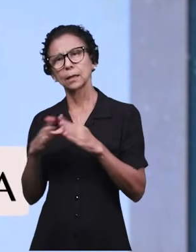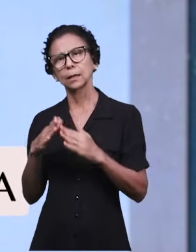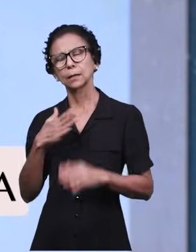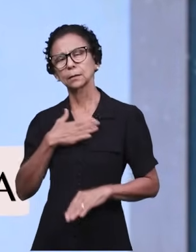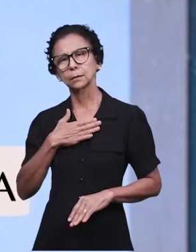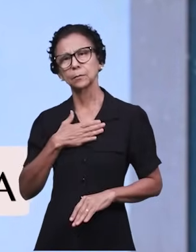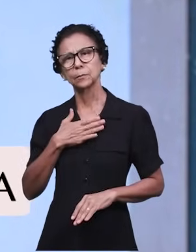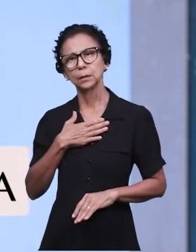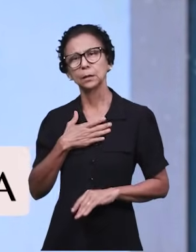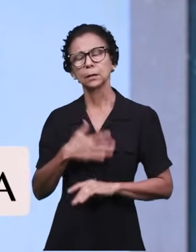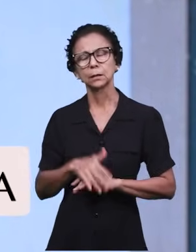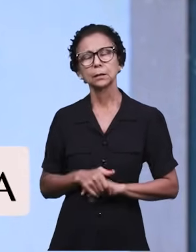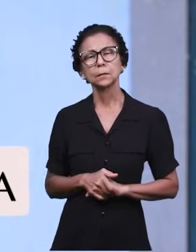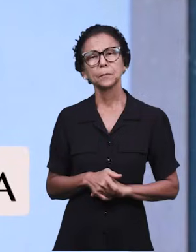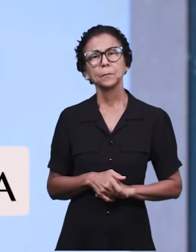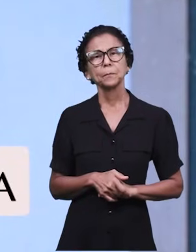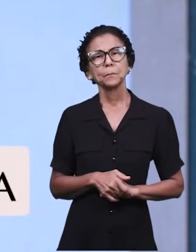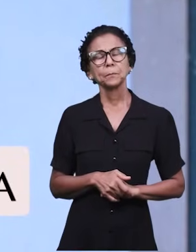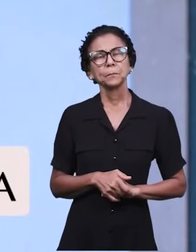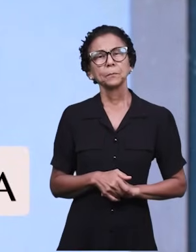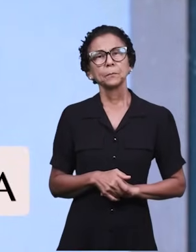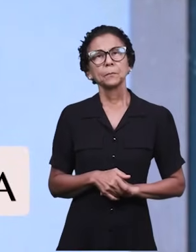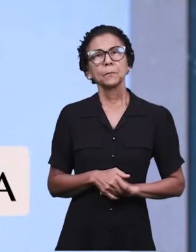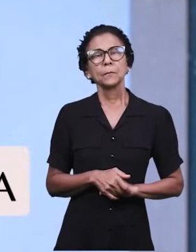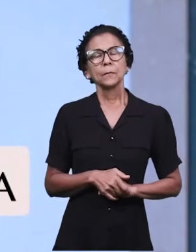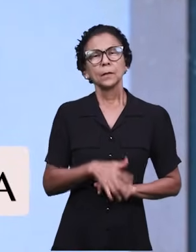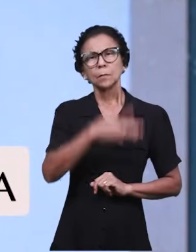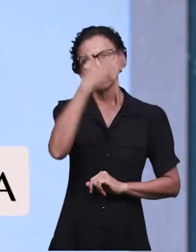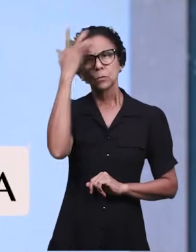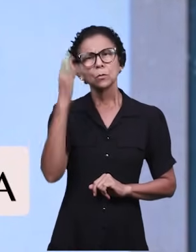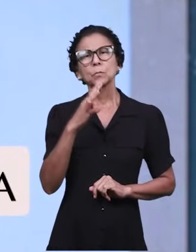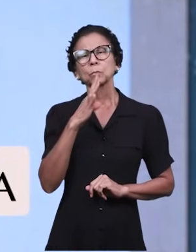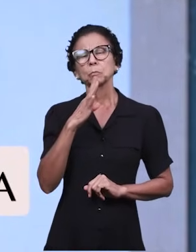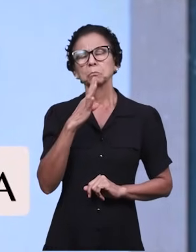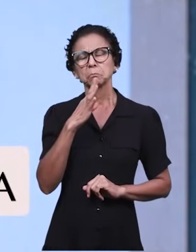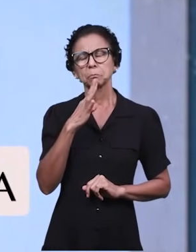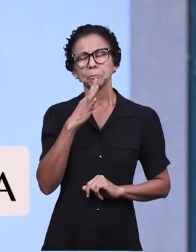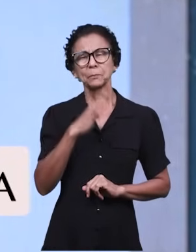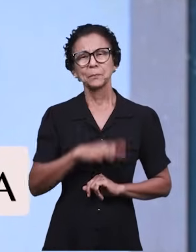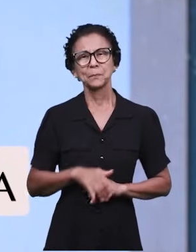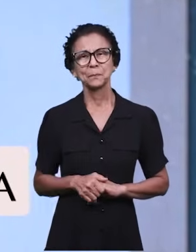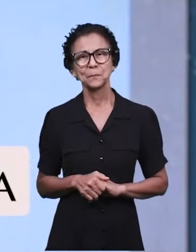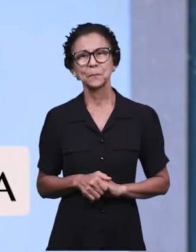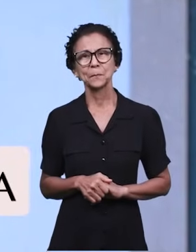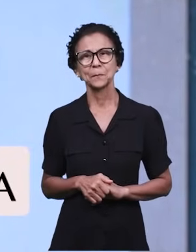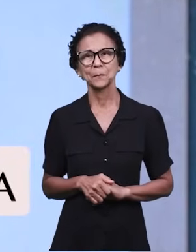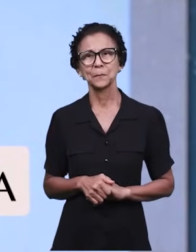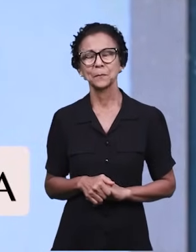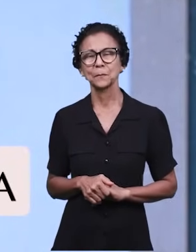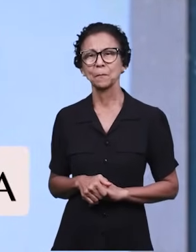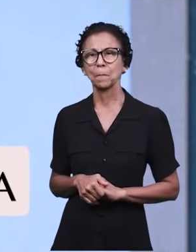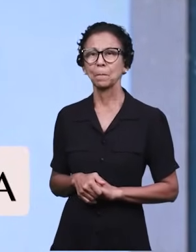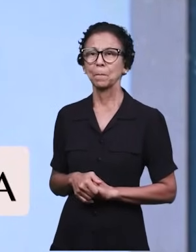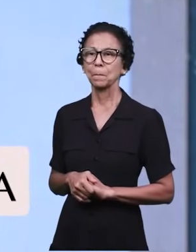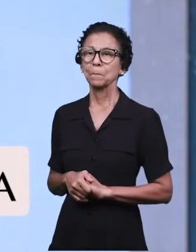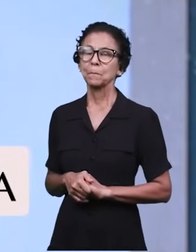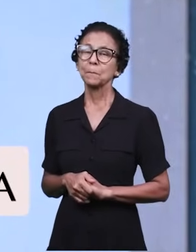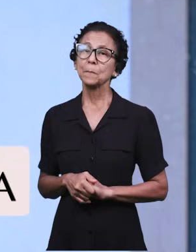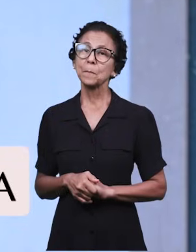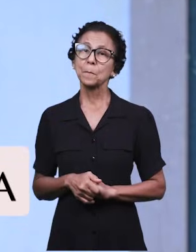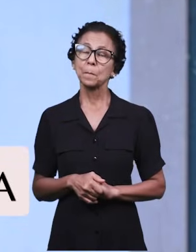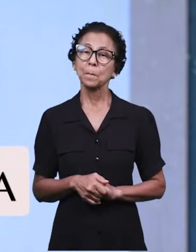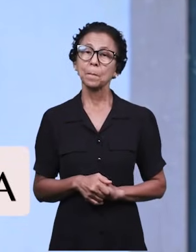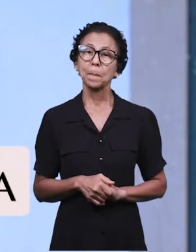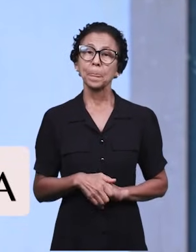histórica. E o pastor dessas pessoas foi fazer